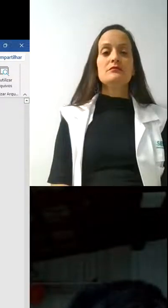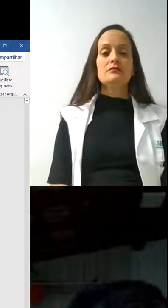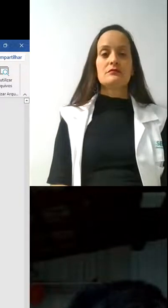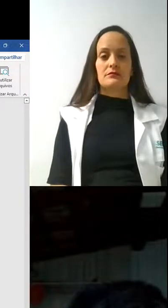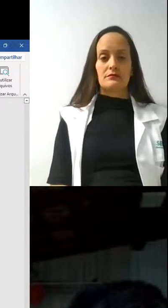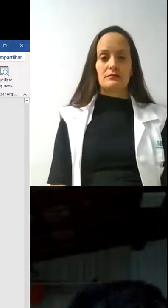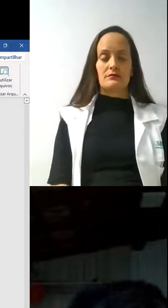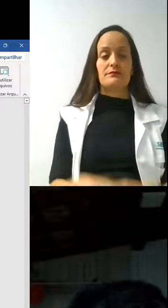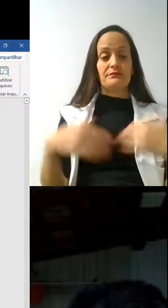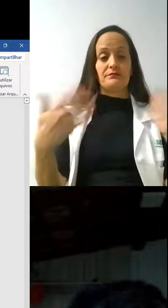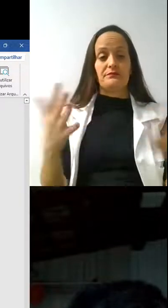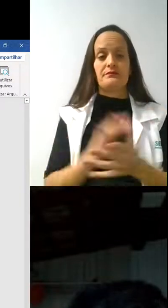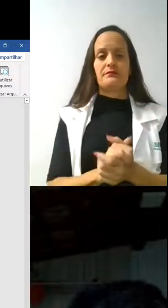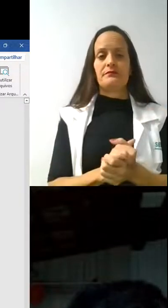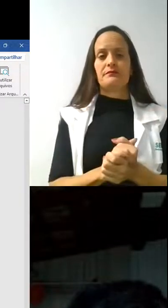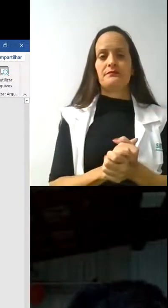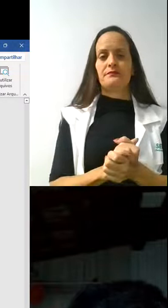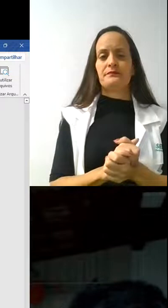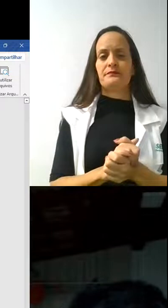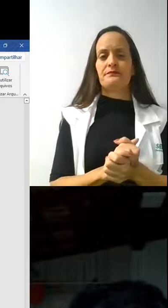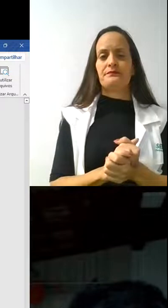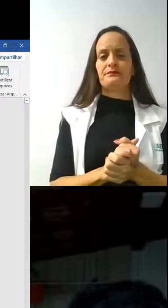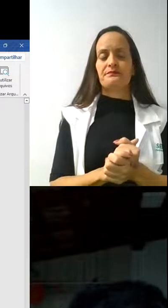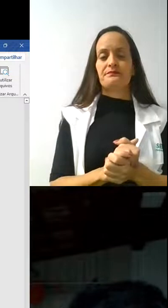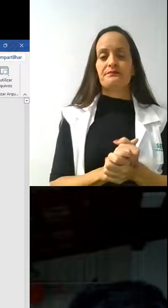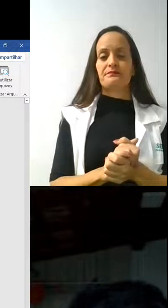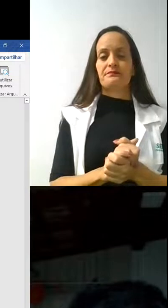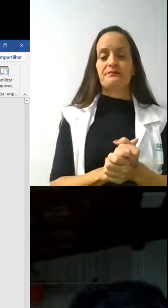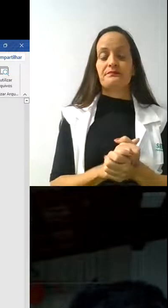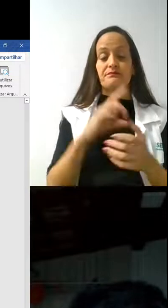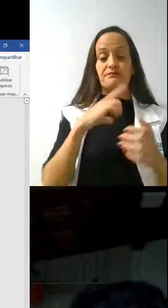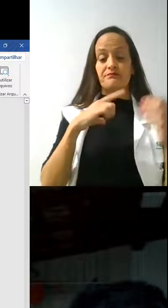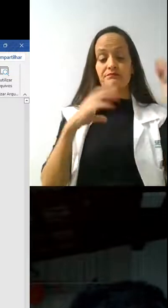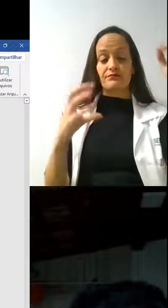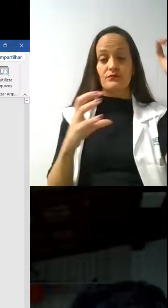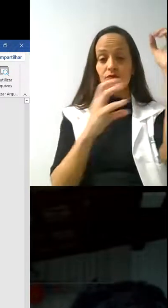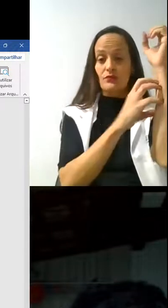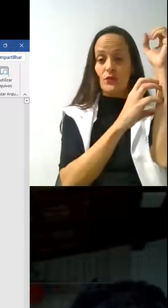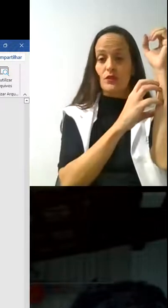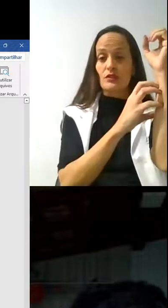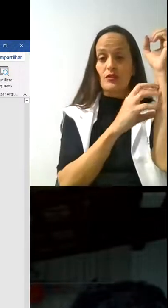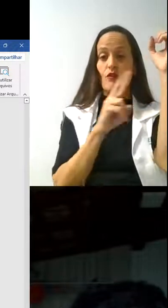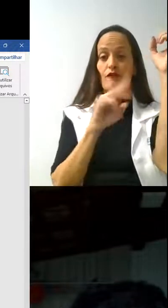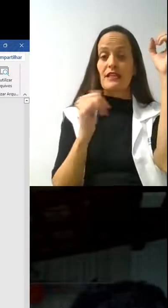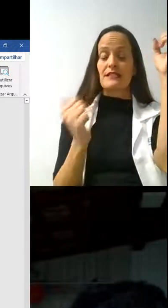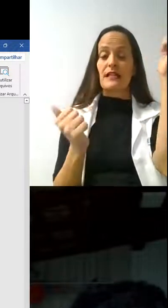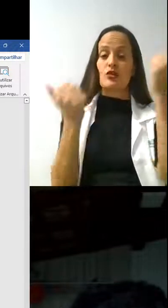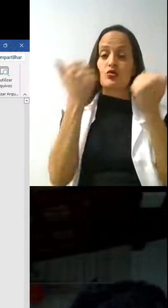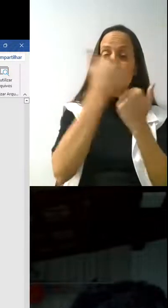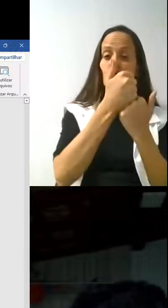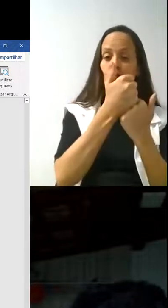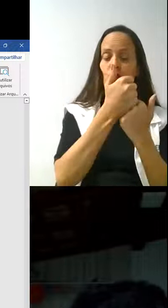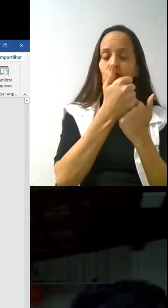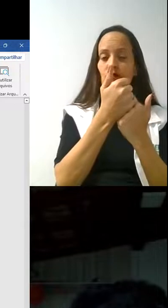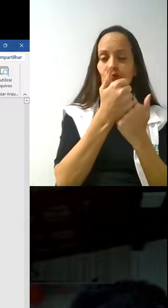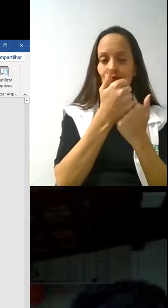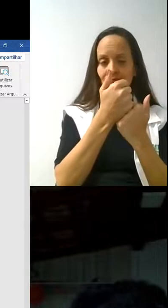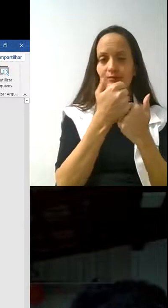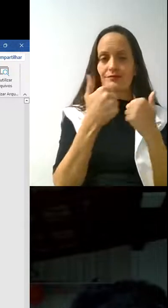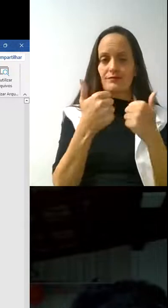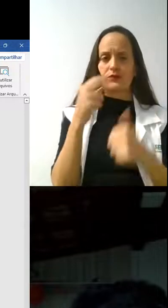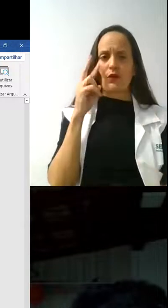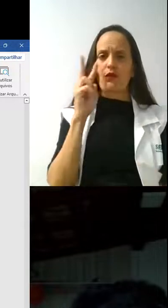Projetado, né? O que é projetado? É o transformador projetado, é o transformador que vai ser instalado, né? Olhando esse desenho